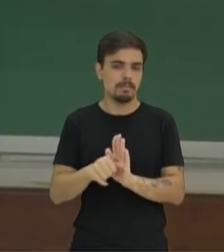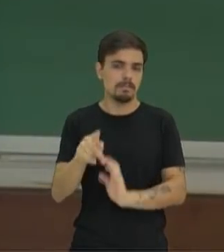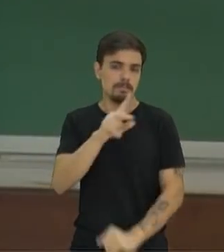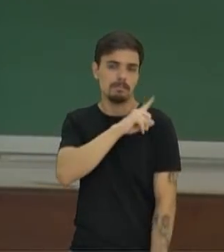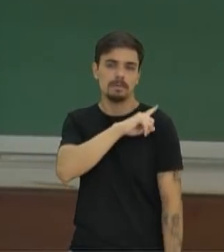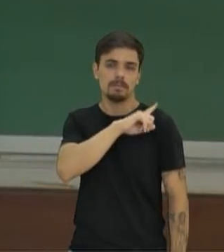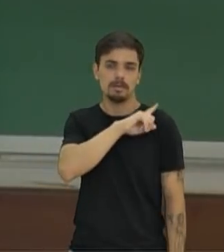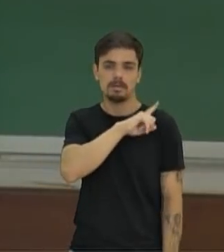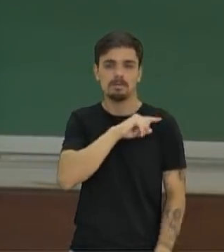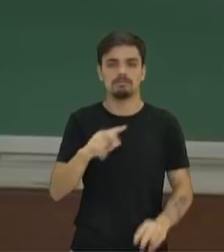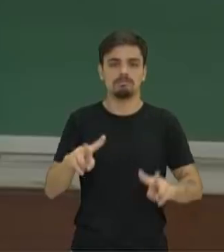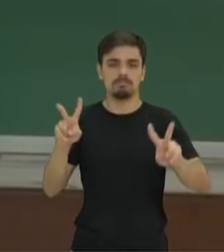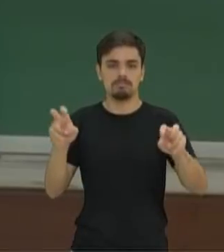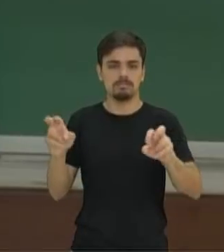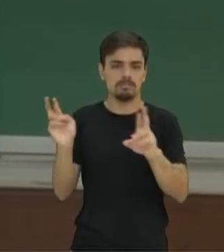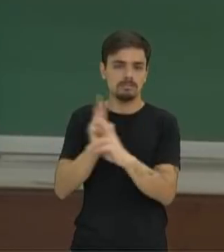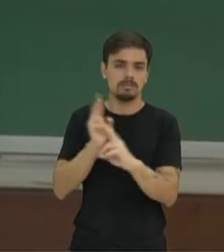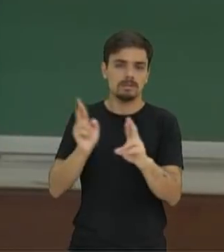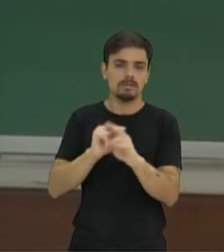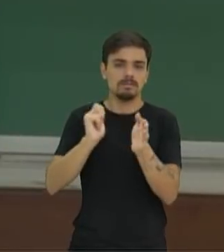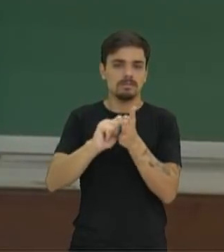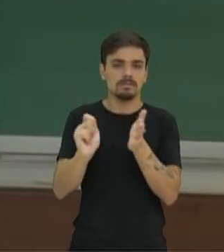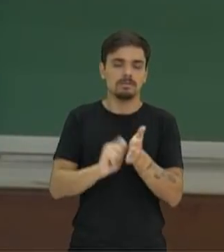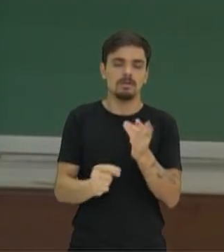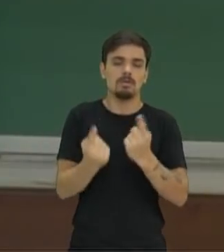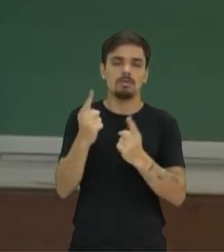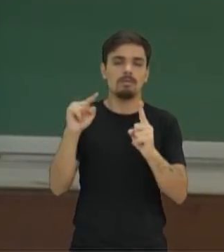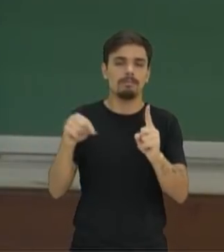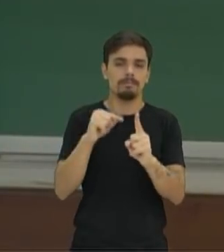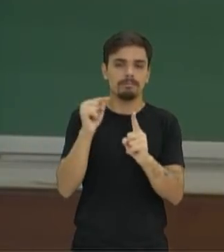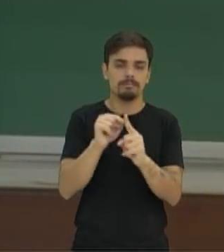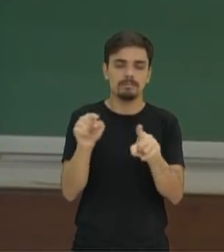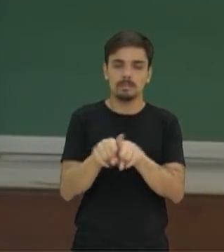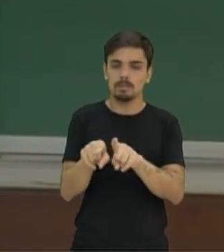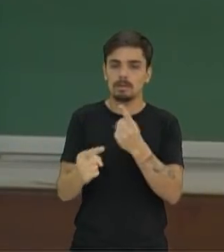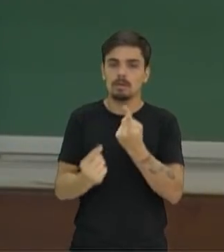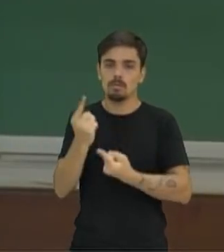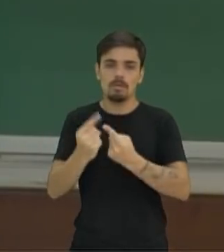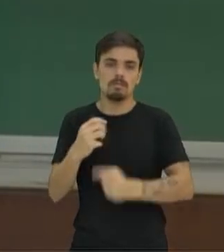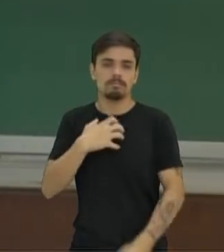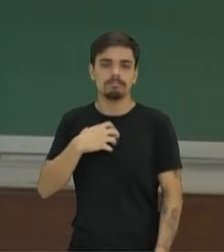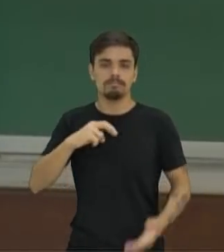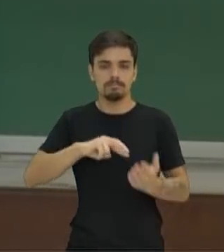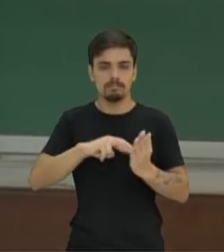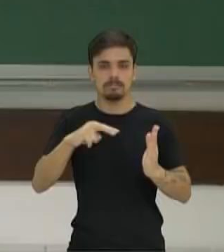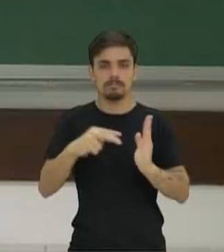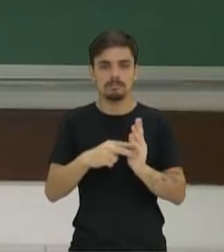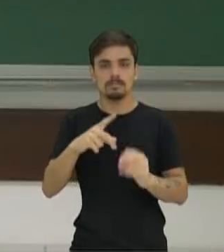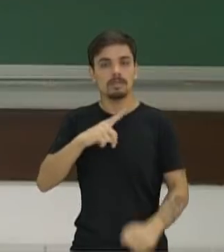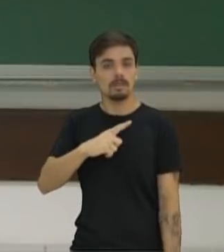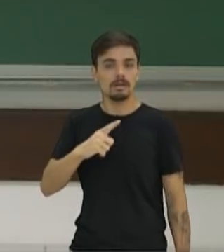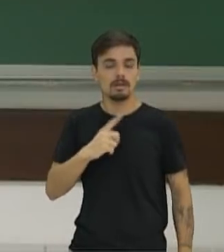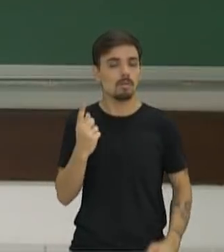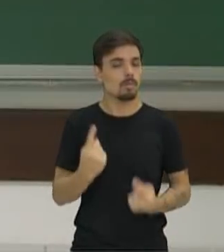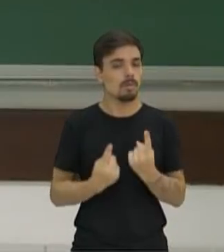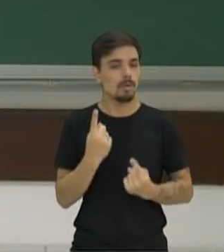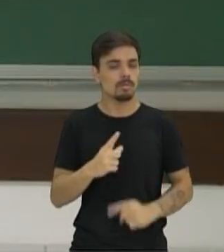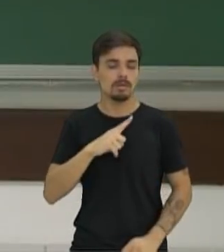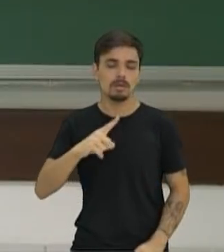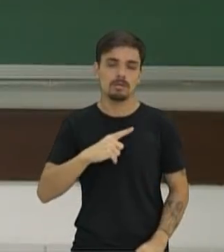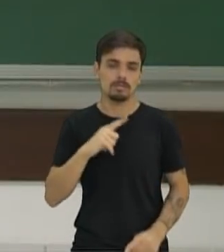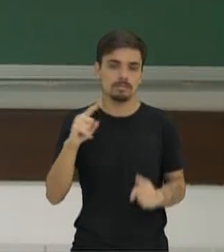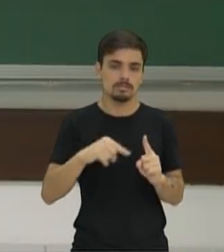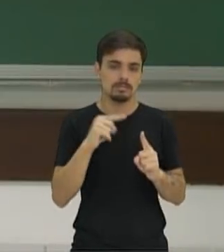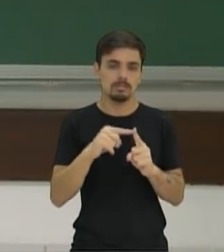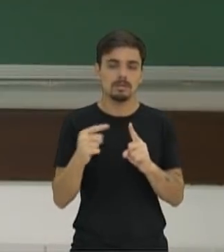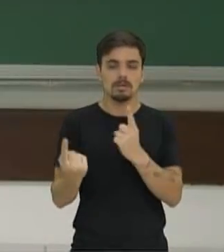com relação à escrita, certo? Qual é a função e qual o sentido produzido? Então, ele tem uma função.